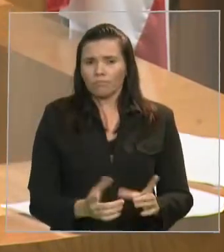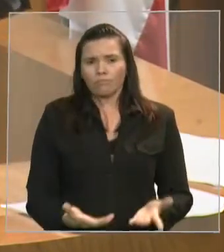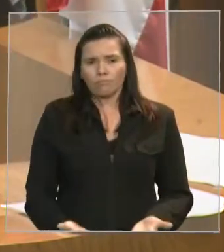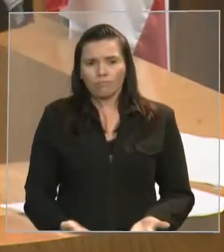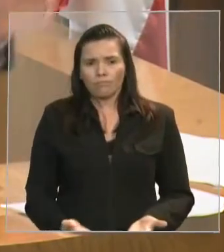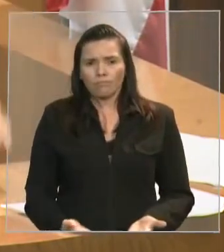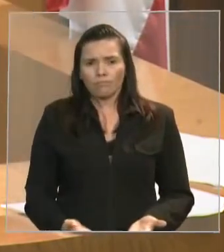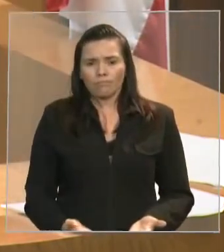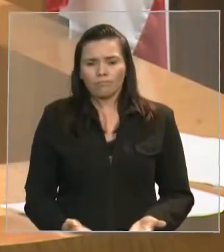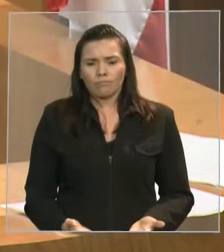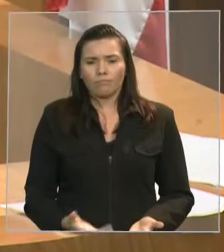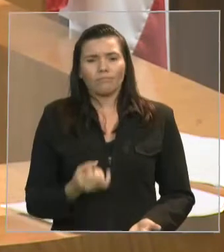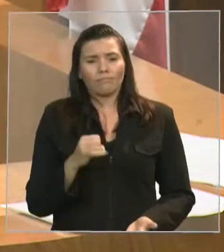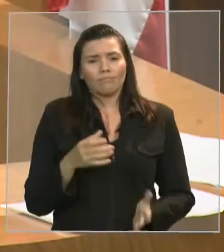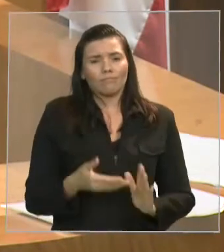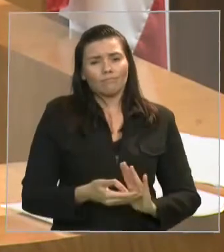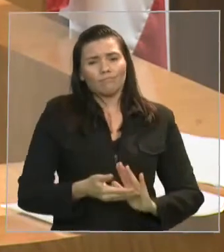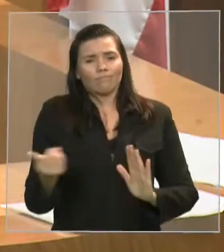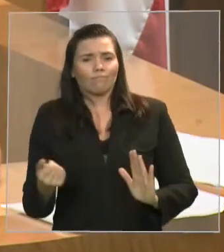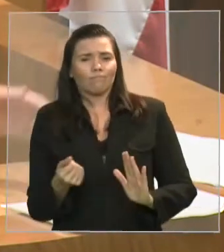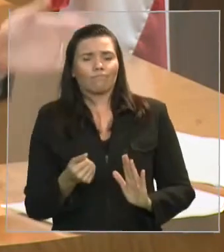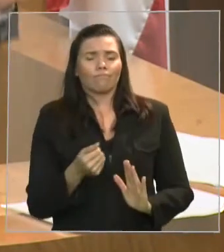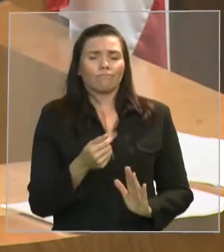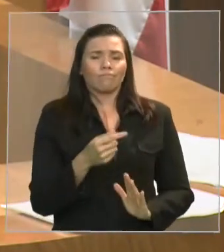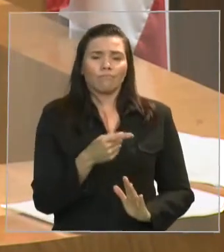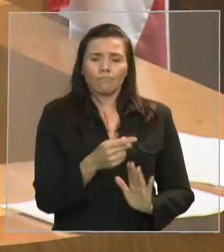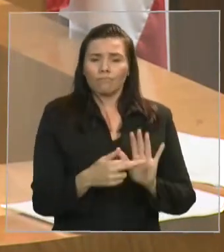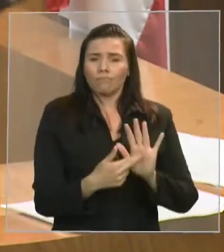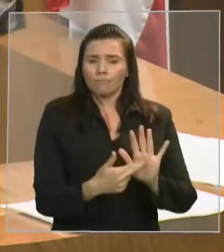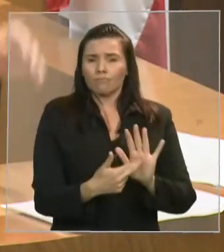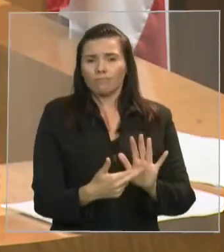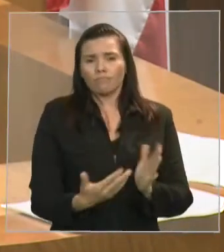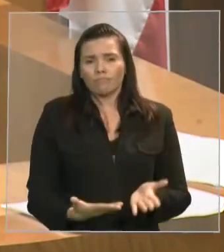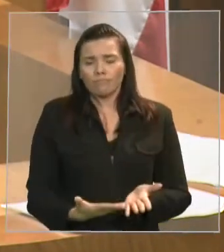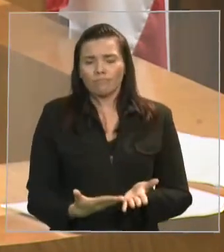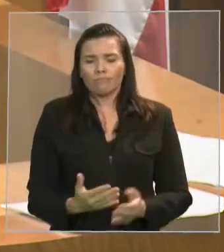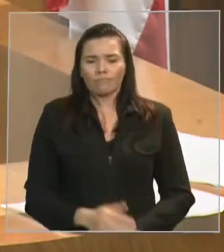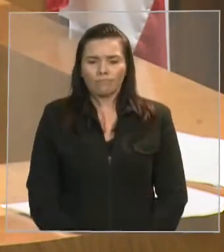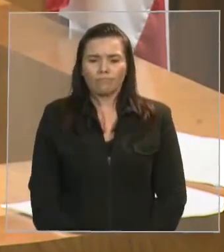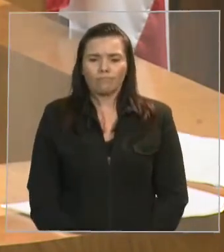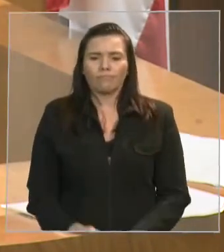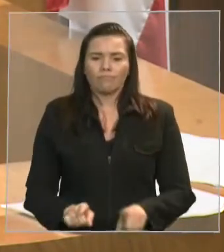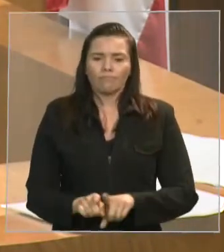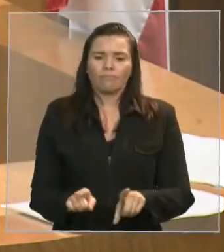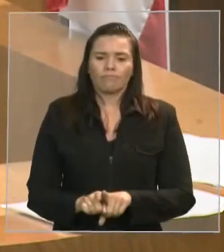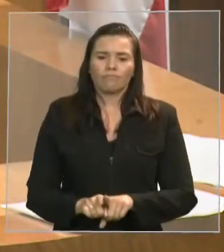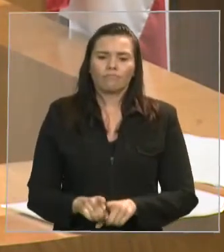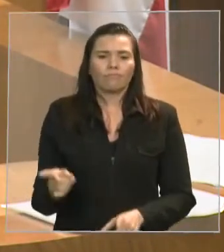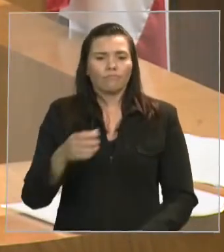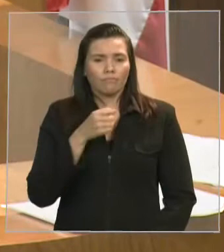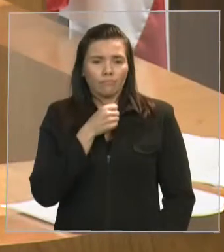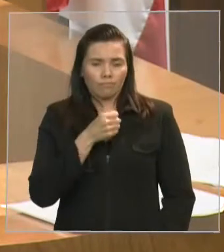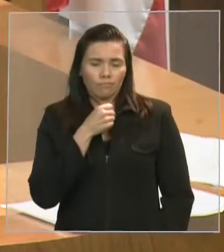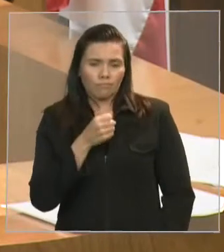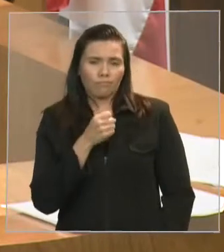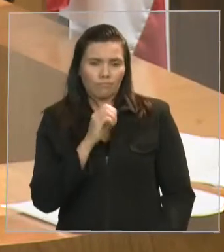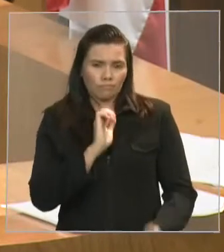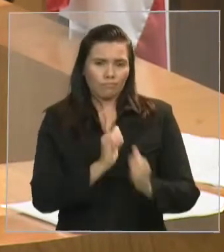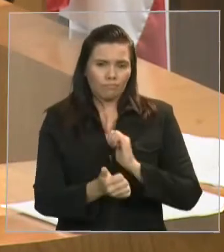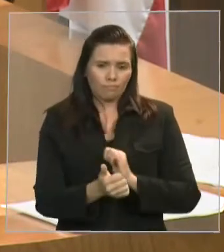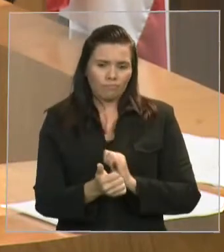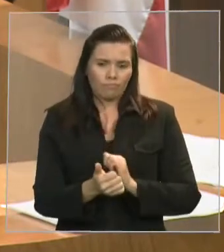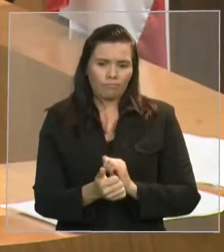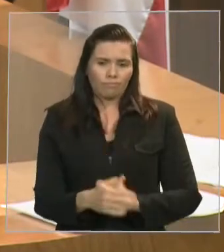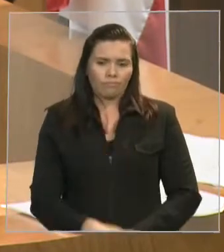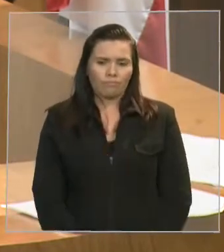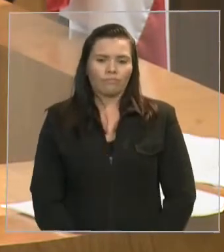da imprensa, principalmente aqueles que fazem cobertura da imprensa esportiva, está aqui o